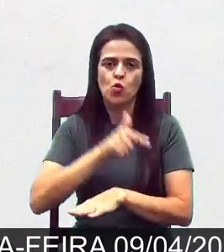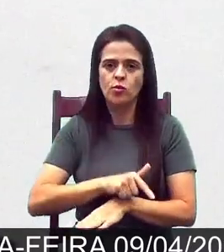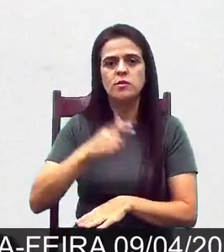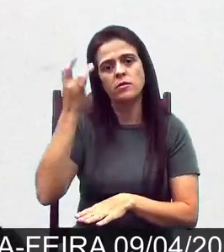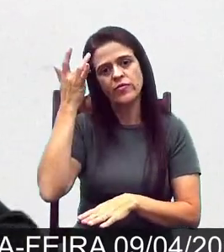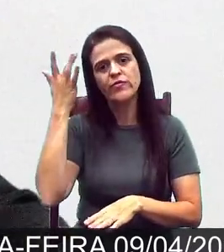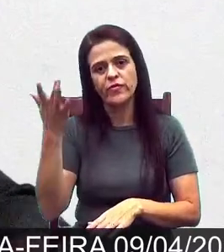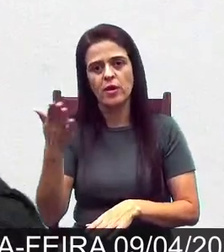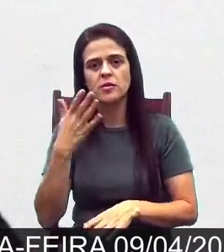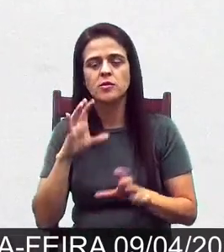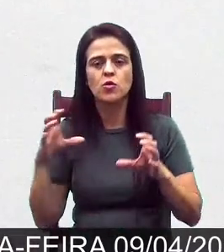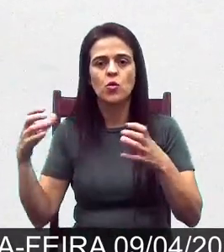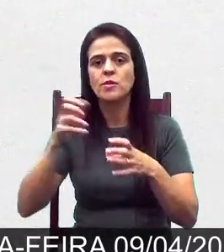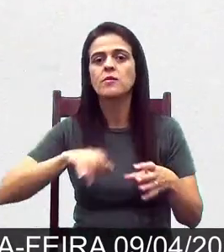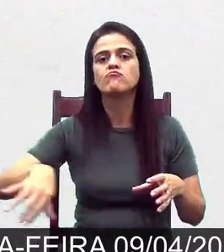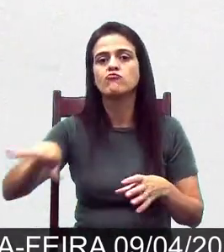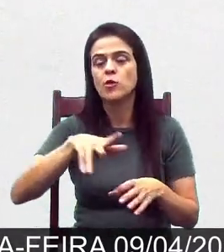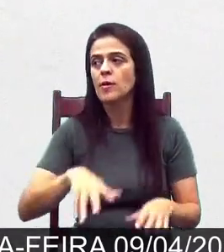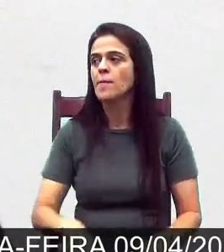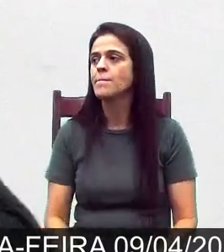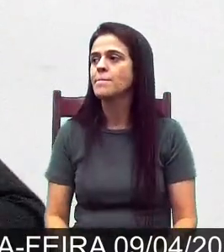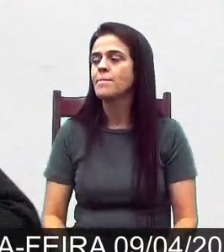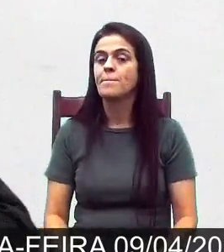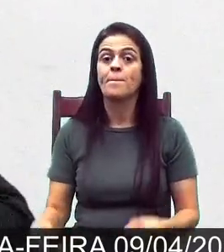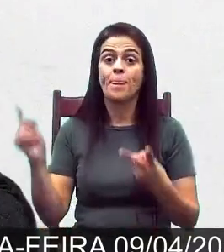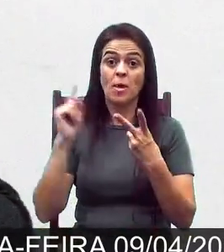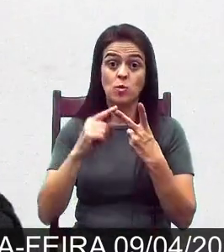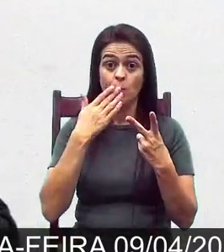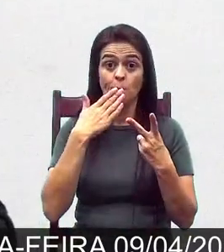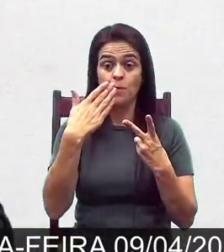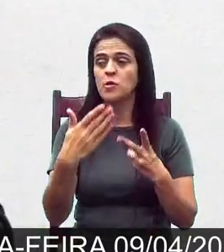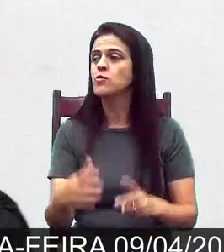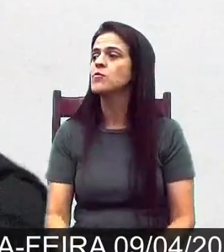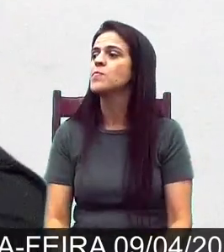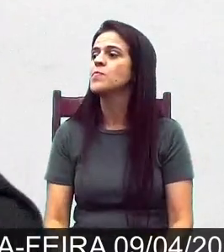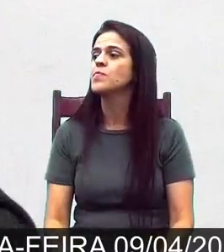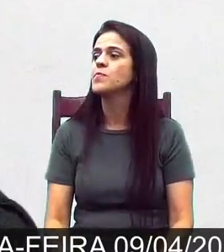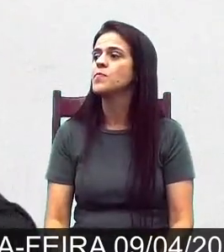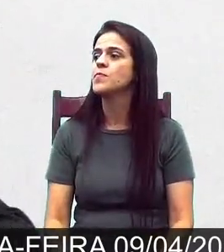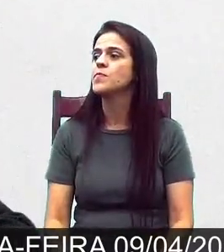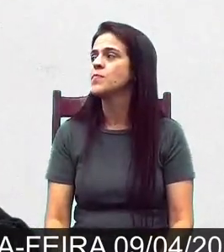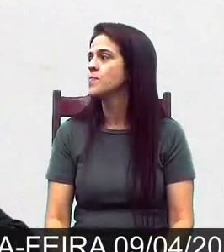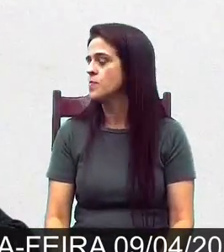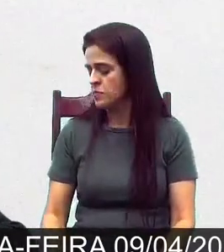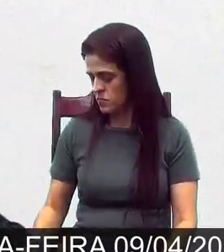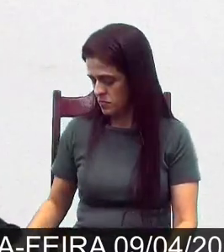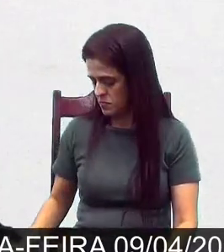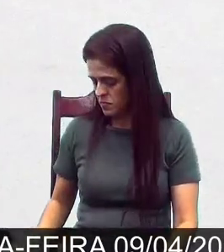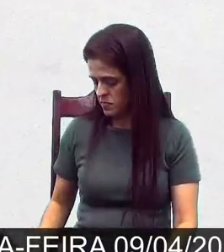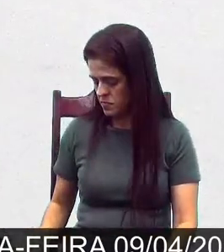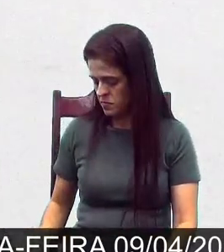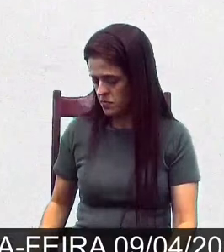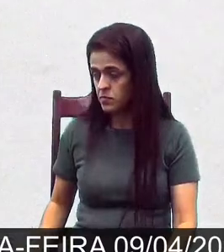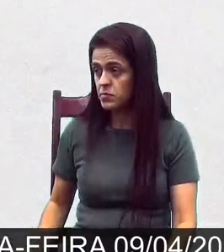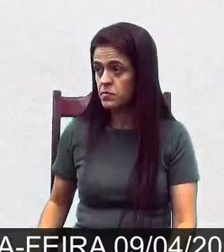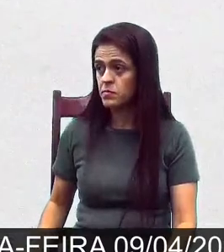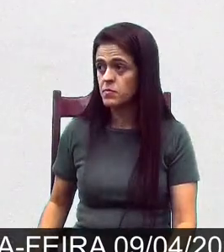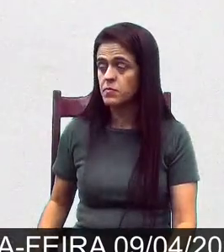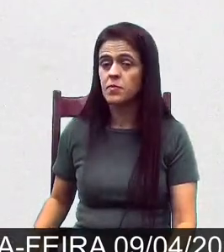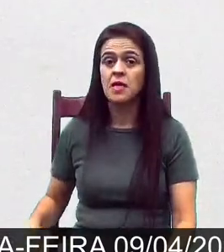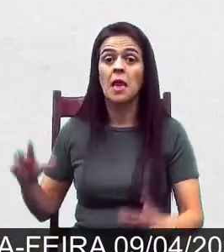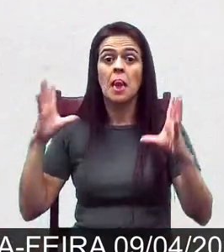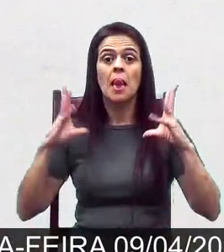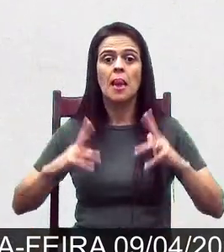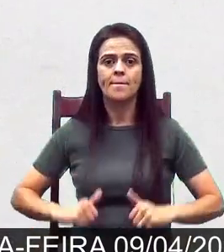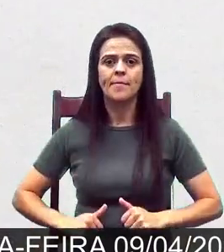da comunidade em geral. O meu segundo requerimento versa sobre limpeza, poda